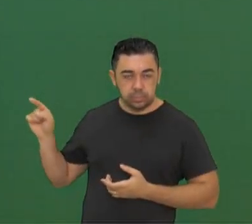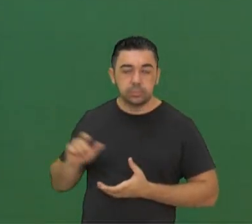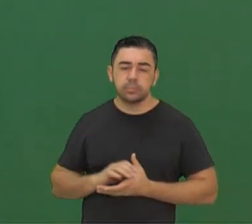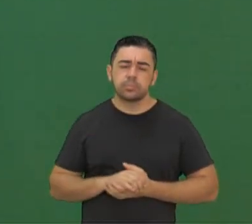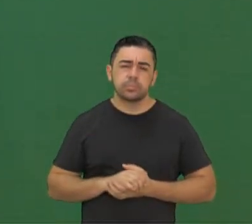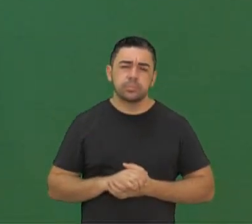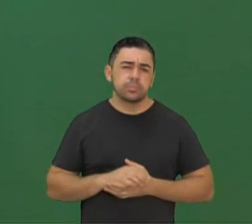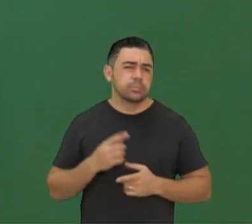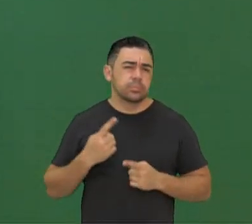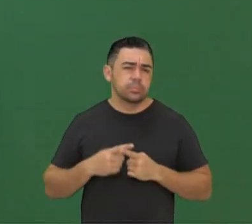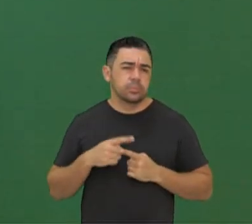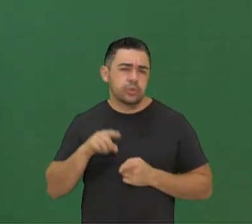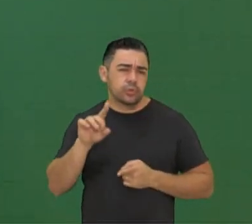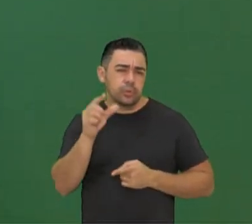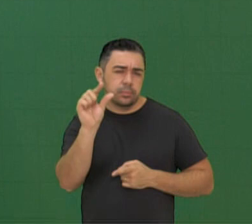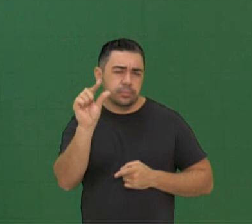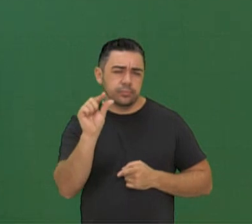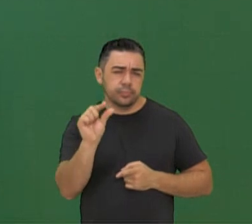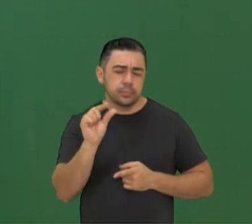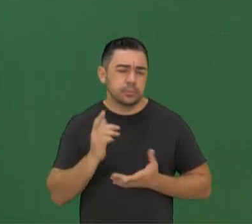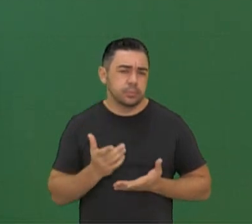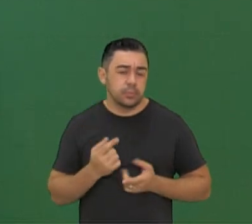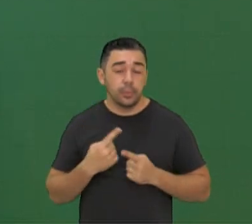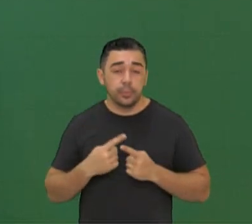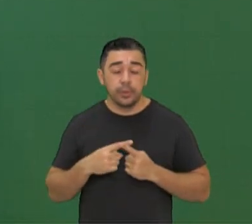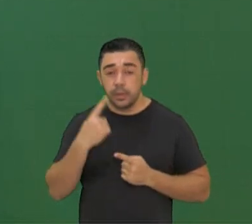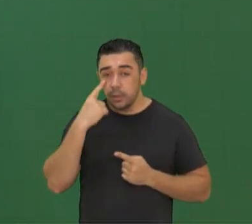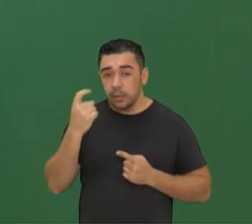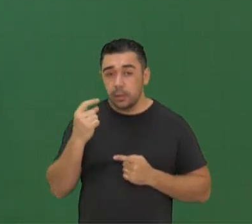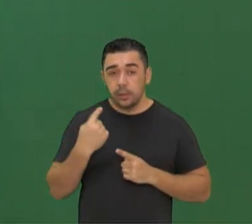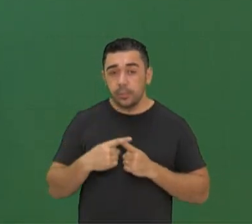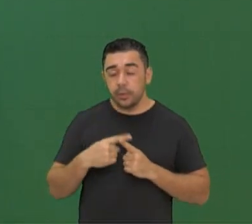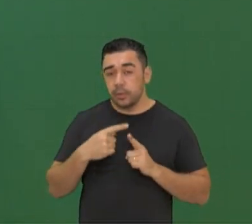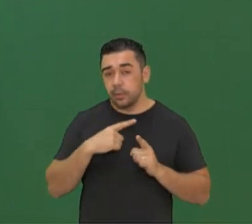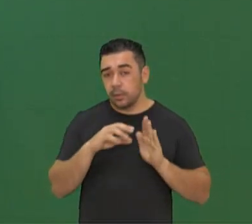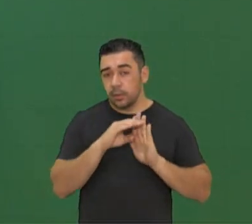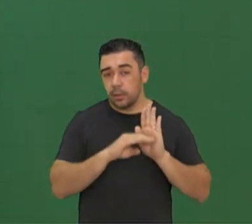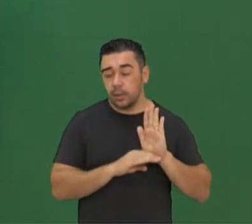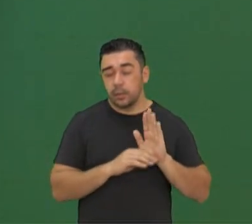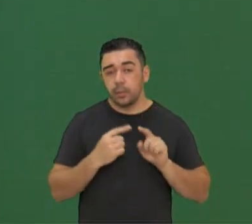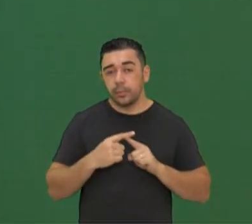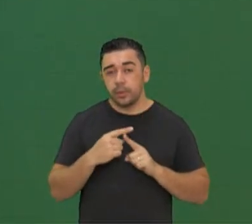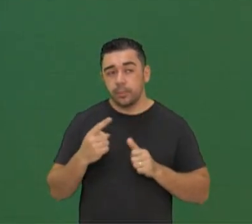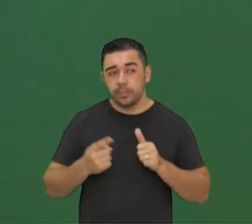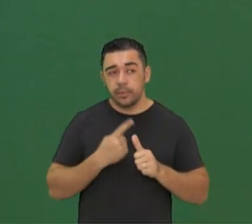Professor, e por que eu pego só essa parte? Essa parte me interessa por algumas razões. A primeira delas